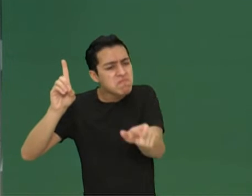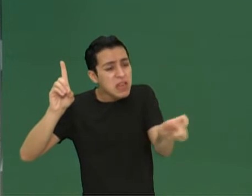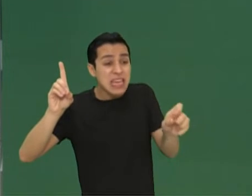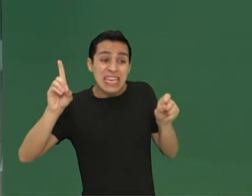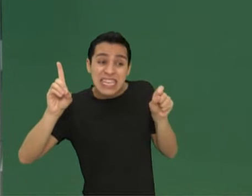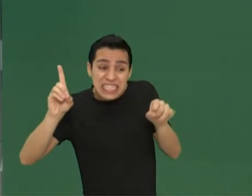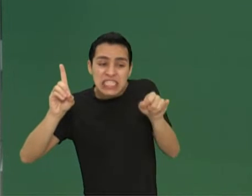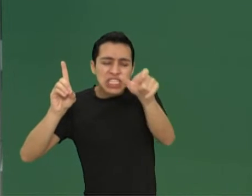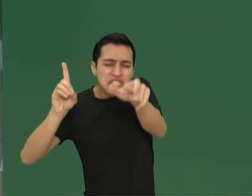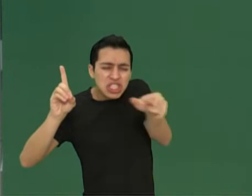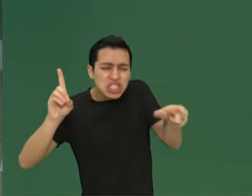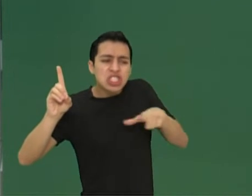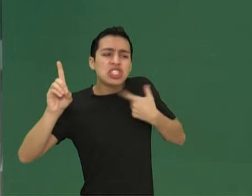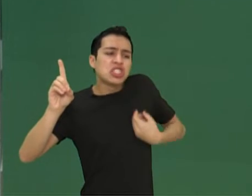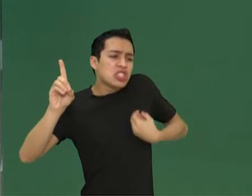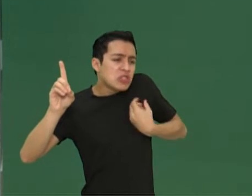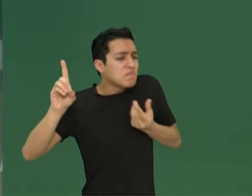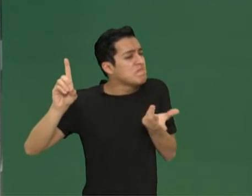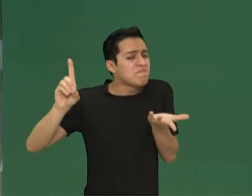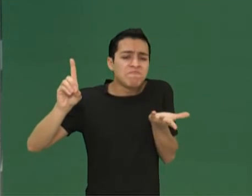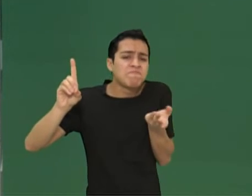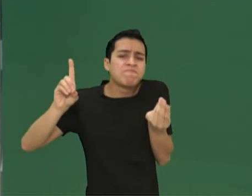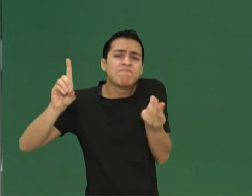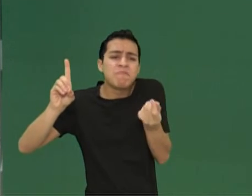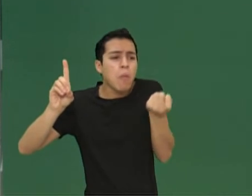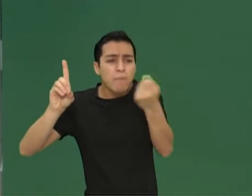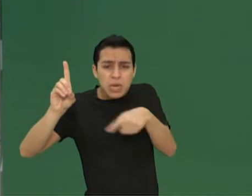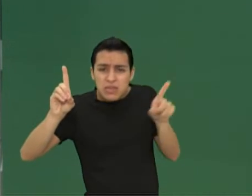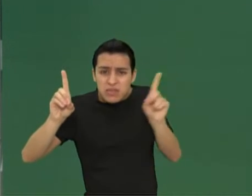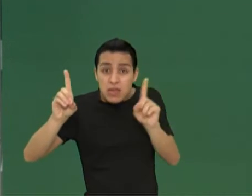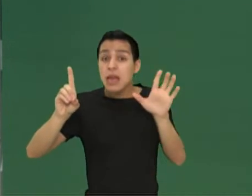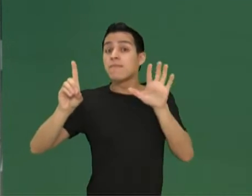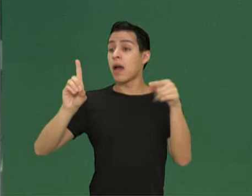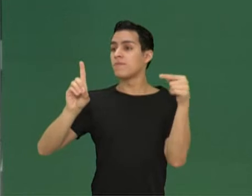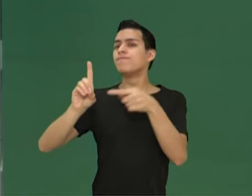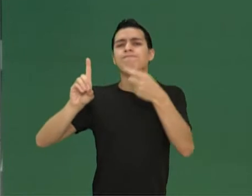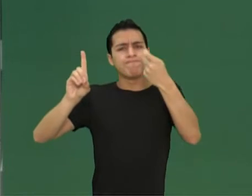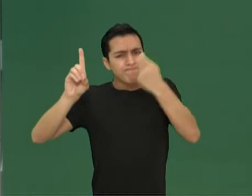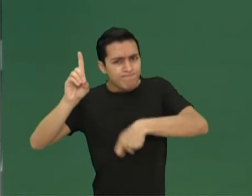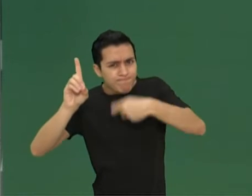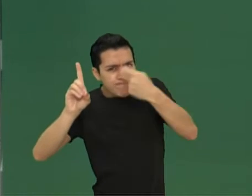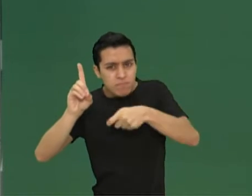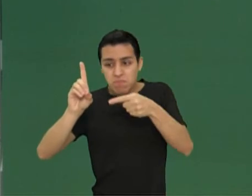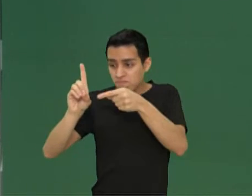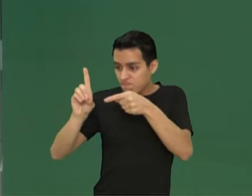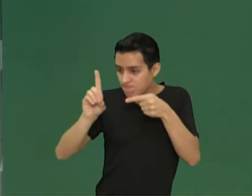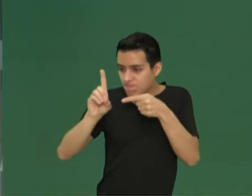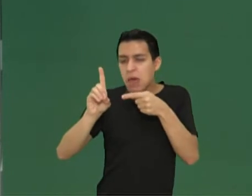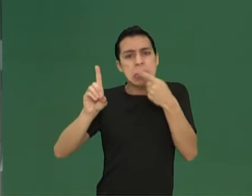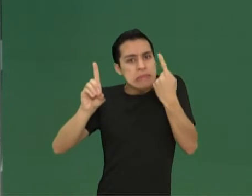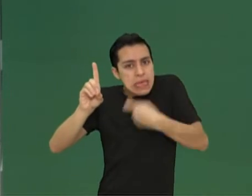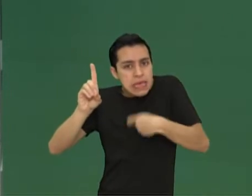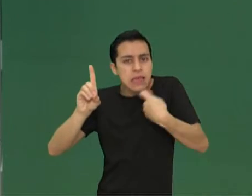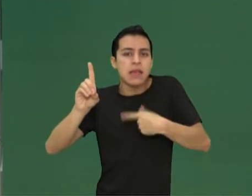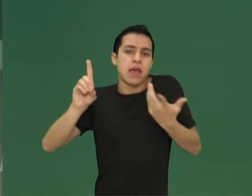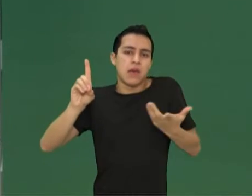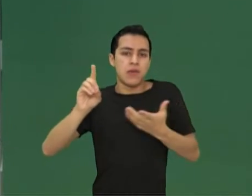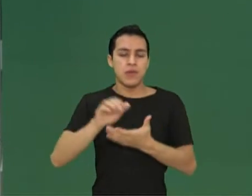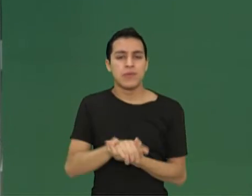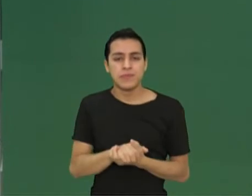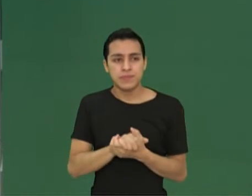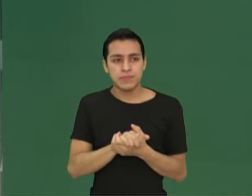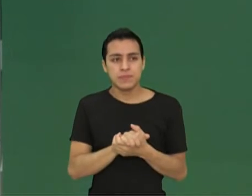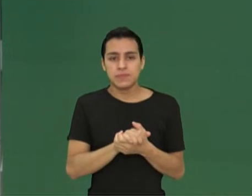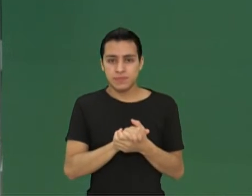são contingentes, não necessários. Então alguma coisa tem que ser necessária. Essa coisa seria Deus. Tá? Por